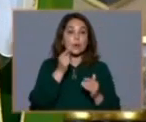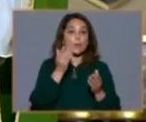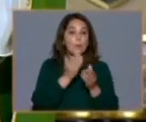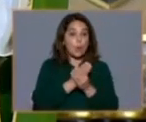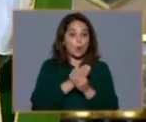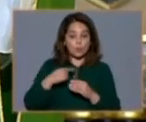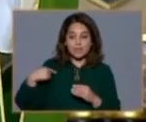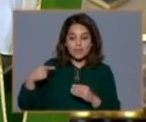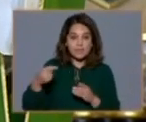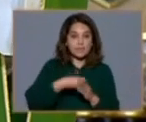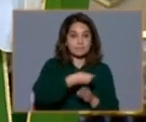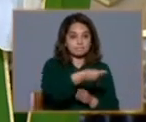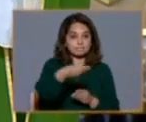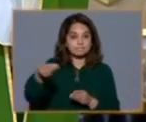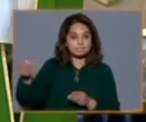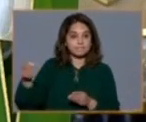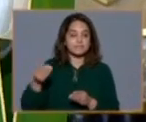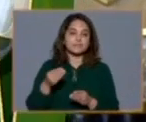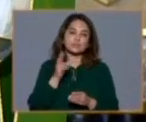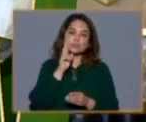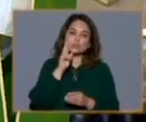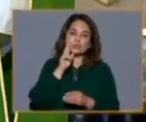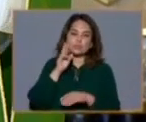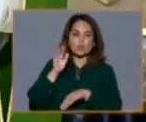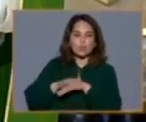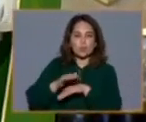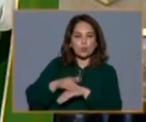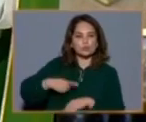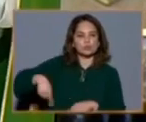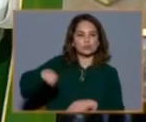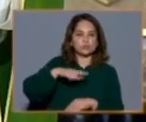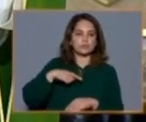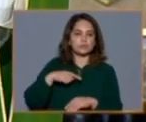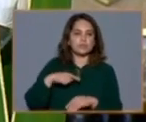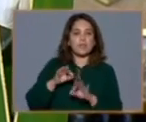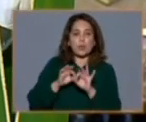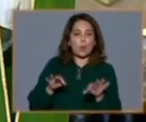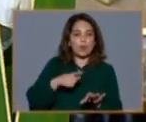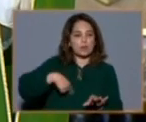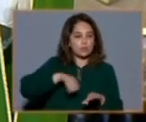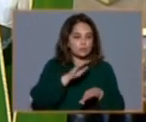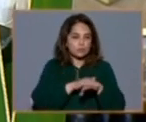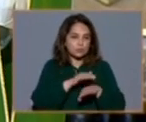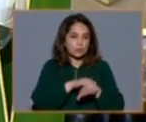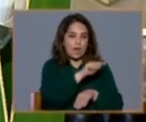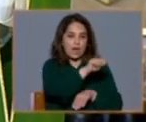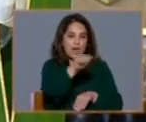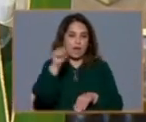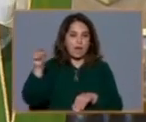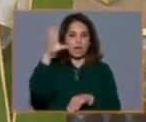de cada dia nos dai hoje. Perdoai-nos as nossas ofensas, assim como nós perdoamos a quem nos